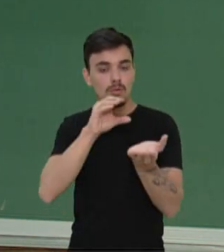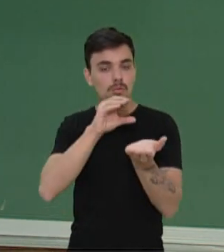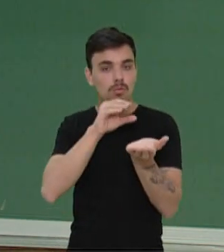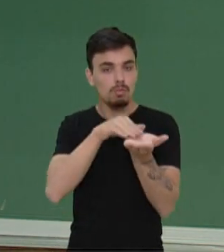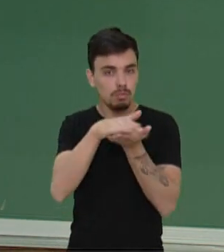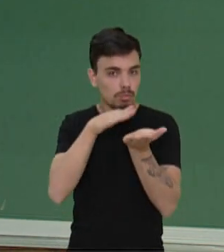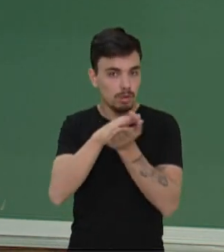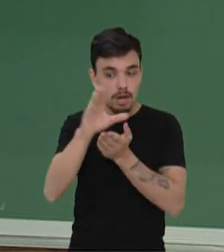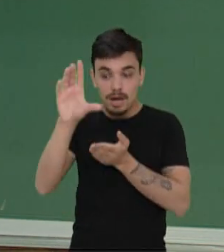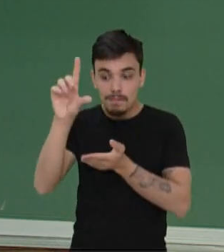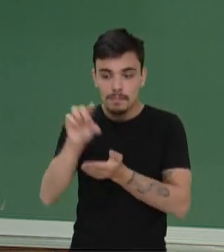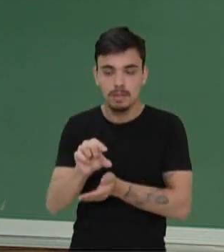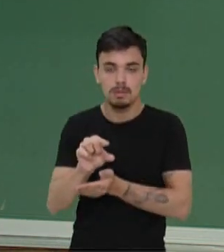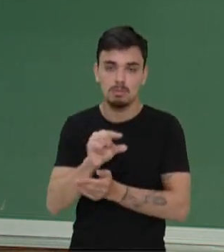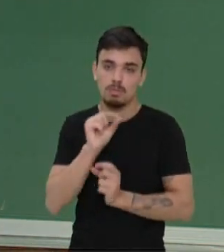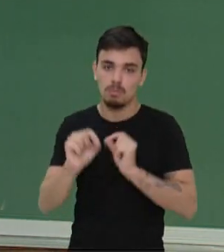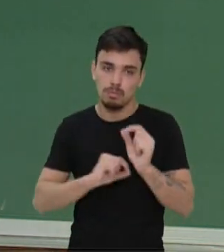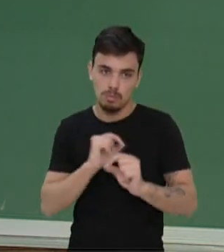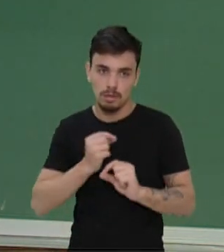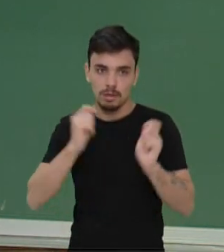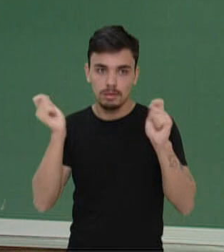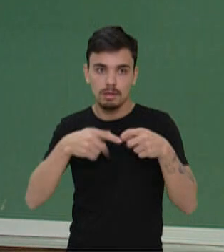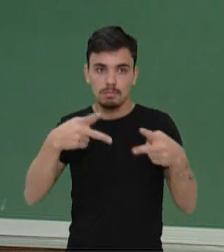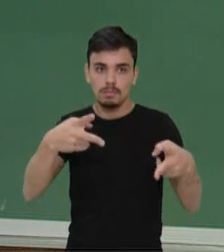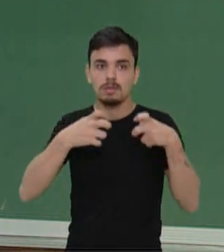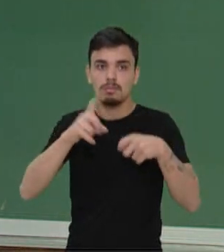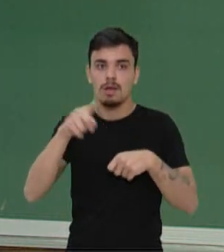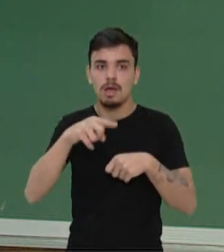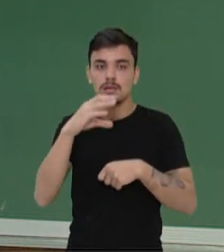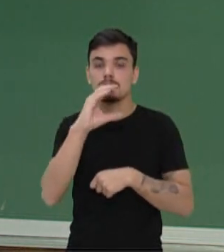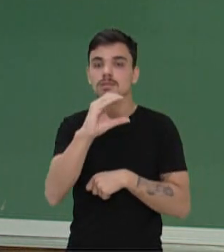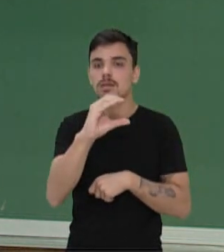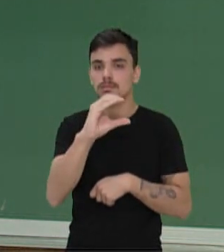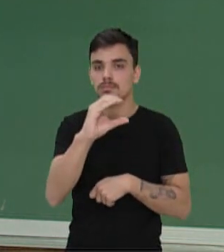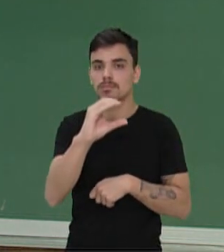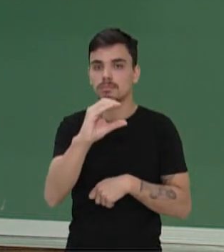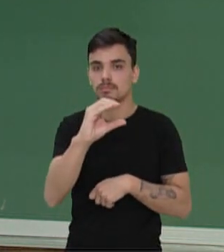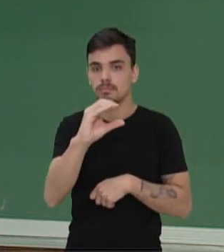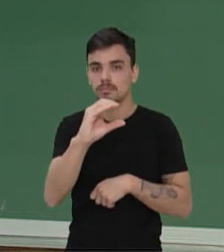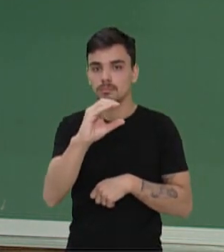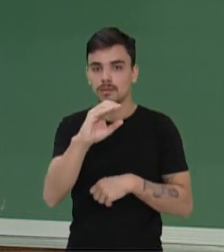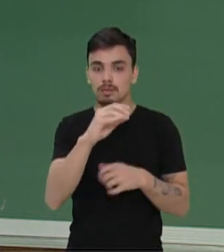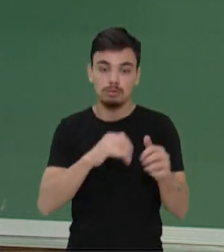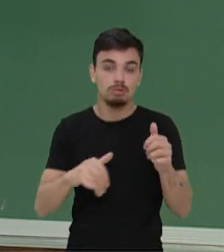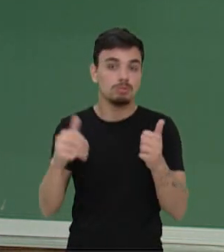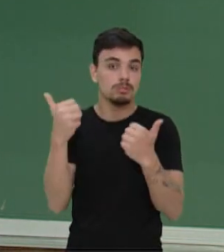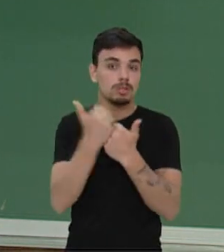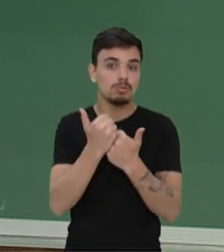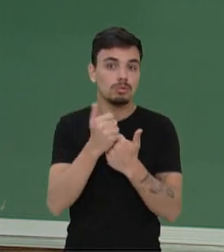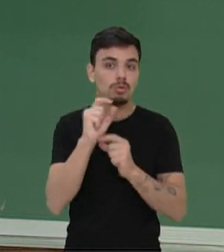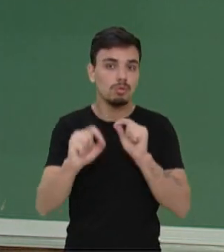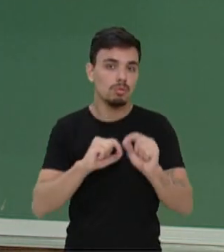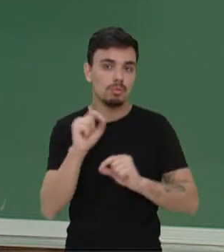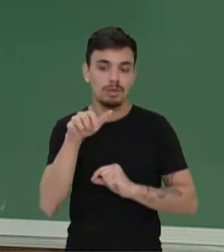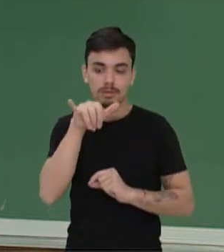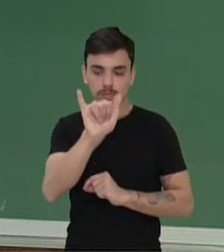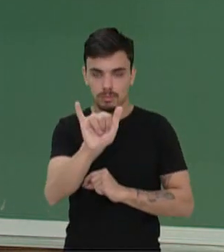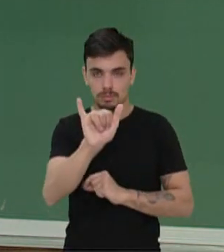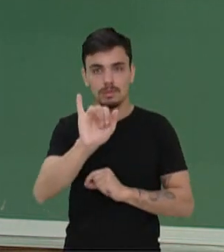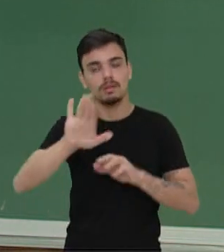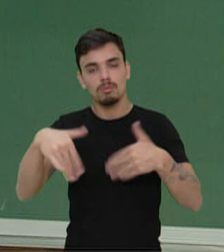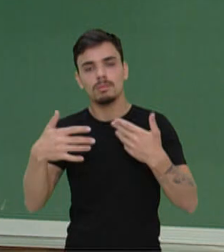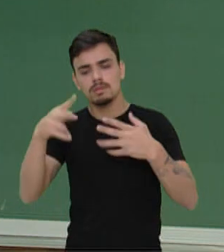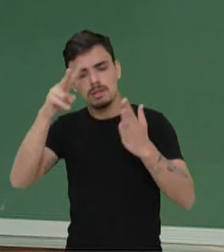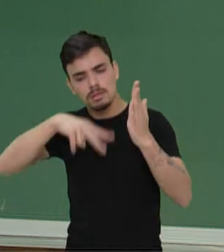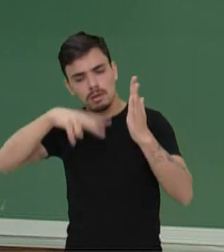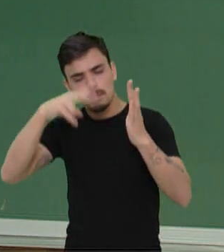mínimo, então o custo aqui, você pode perceber, o custo é o C, né? Ele está no lugar do Y. Então, você sempre tem que fazer essa análise antes de ficar fazendo conta aí,